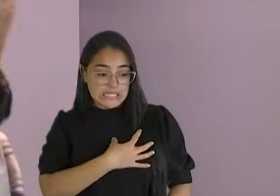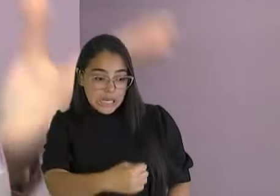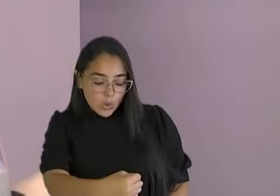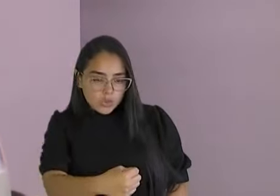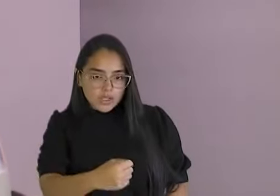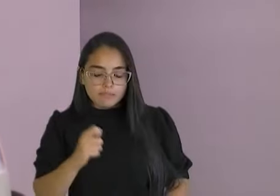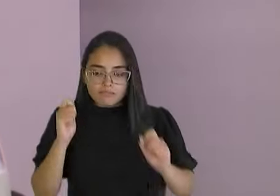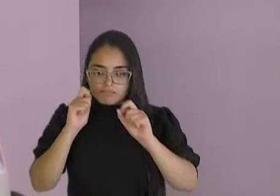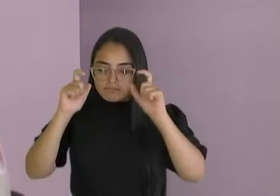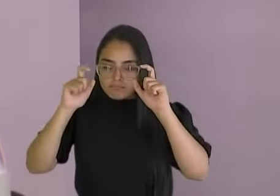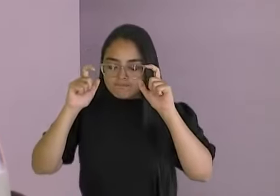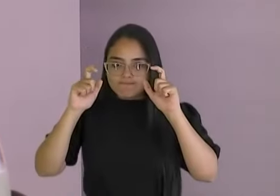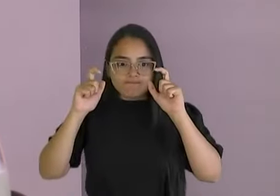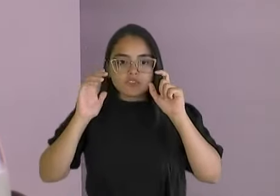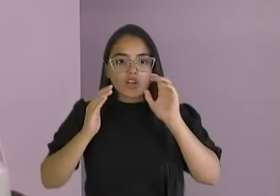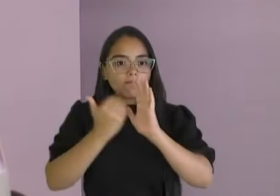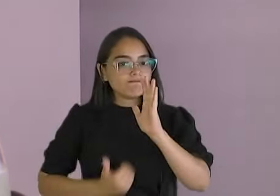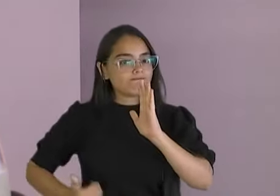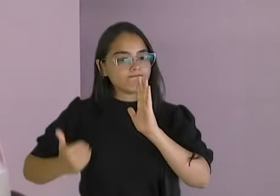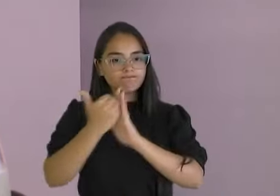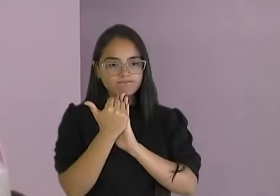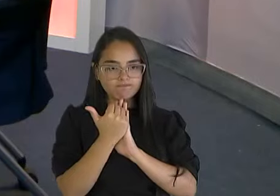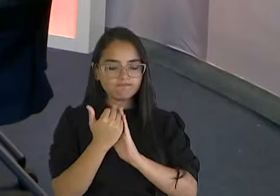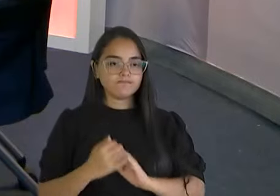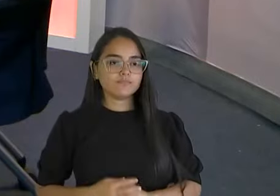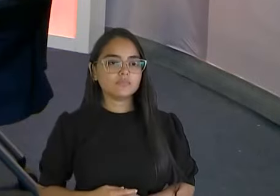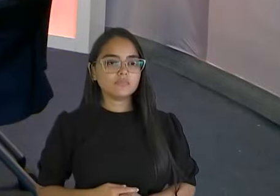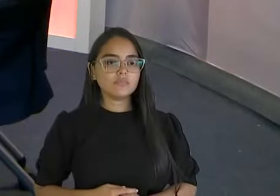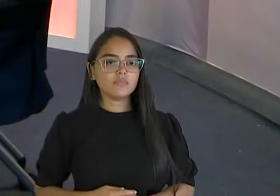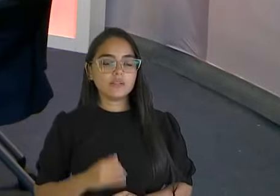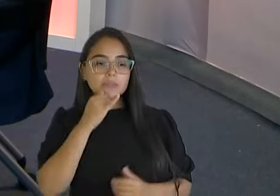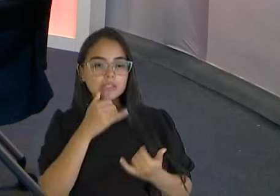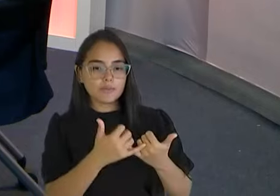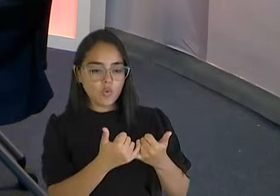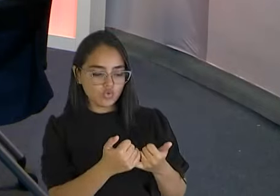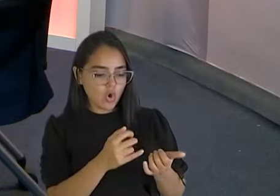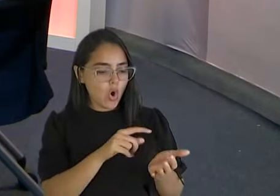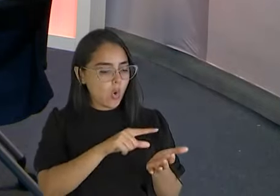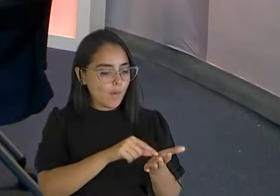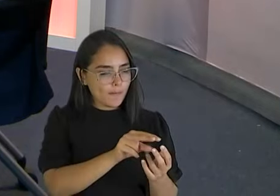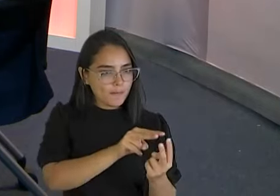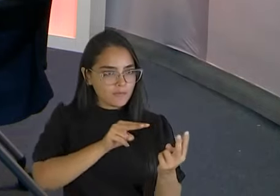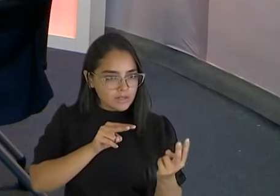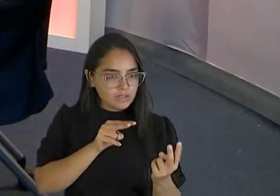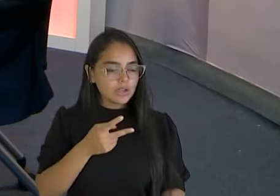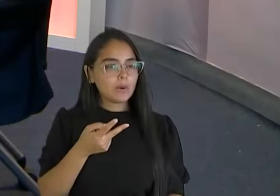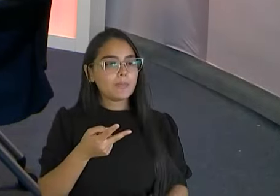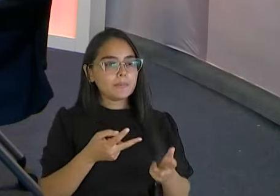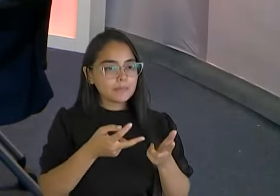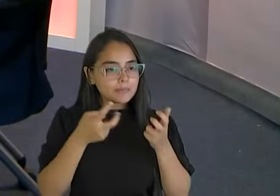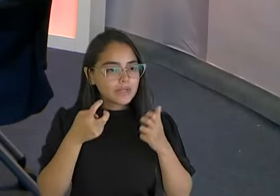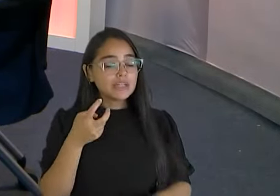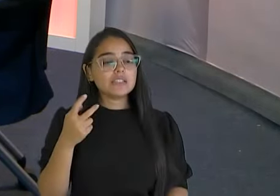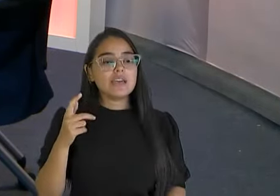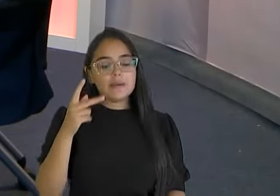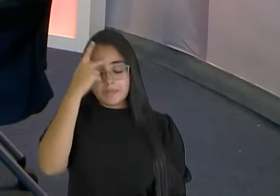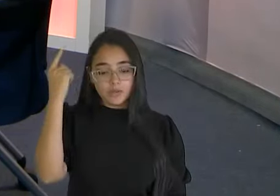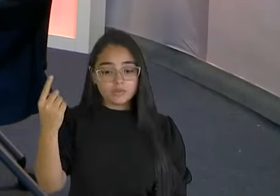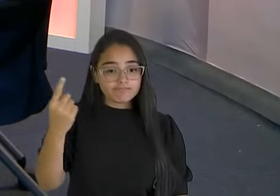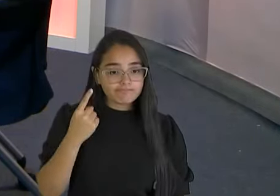que algo passou do limite, né? Esses jogos, quando eu falo assim, que se vocês percebem que mais pacientes estão chegando